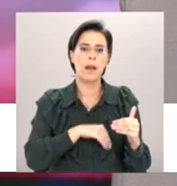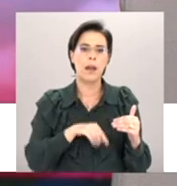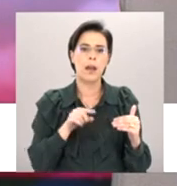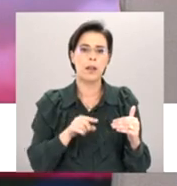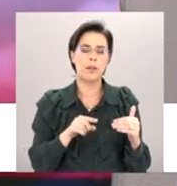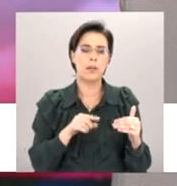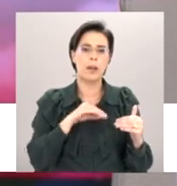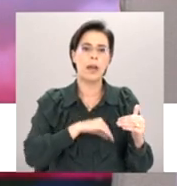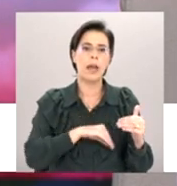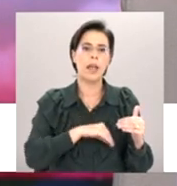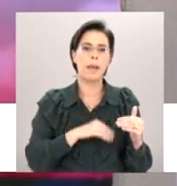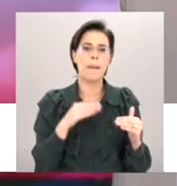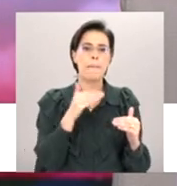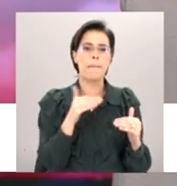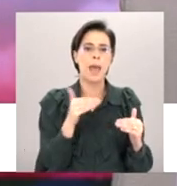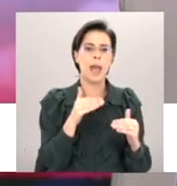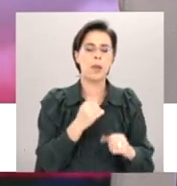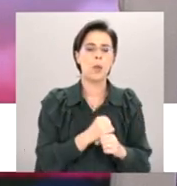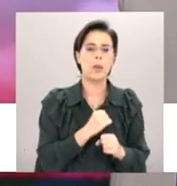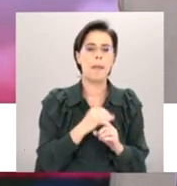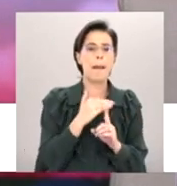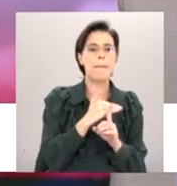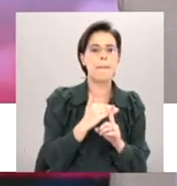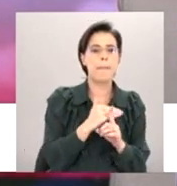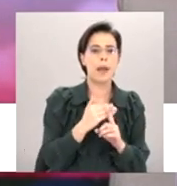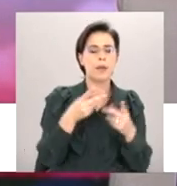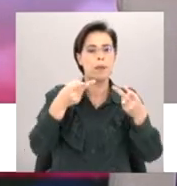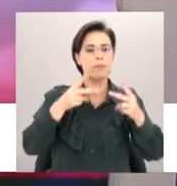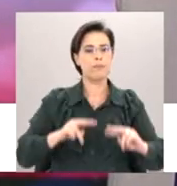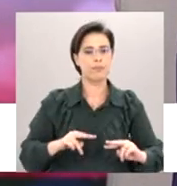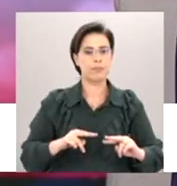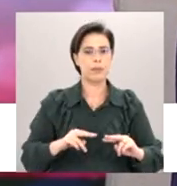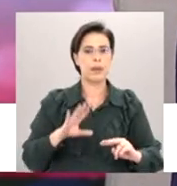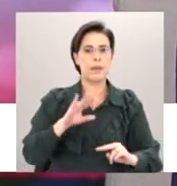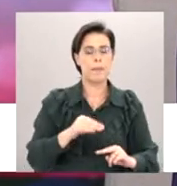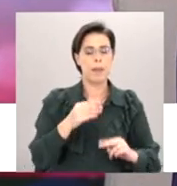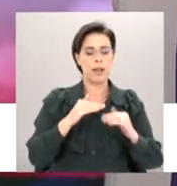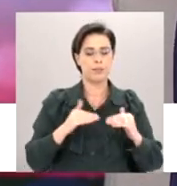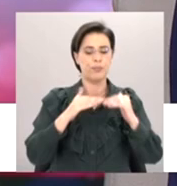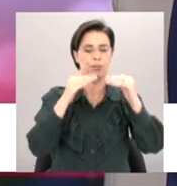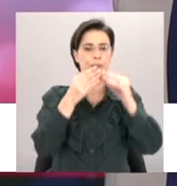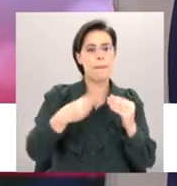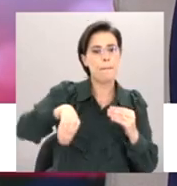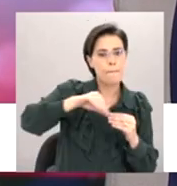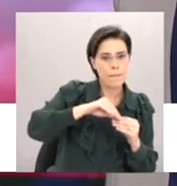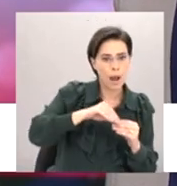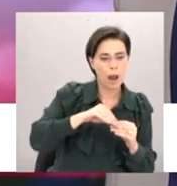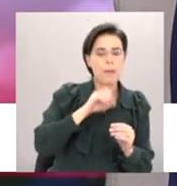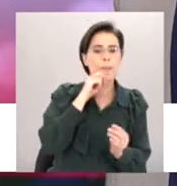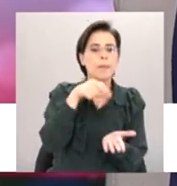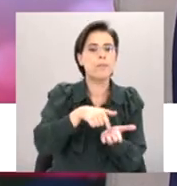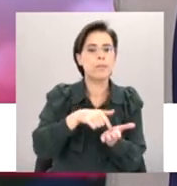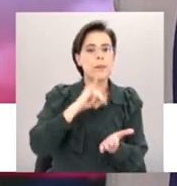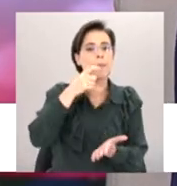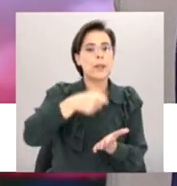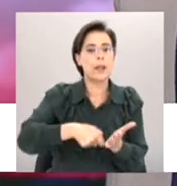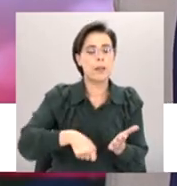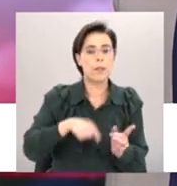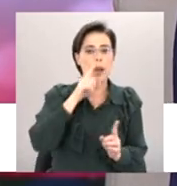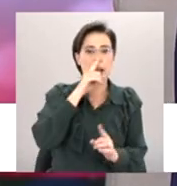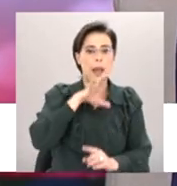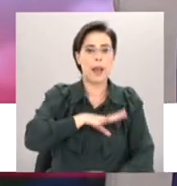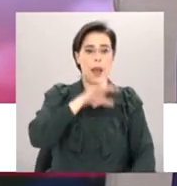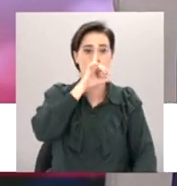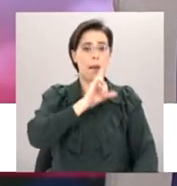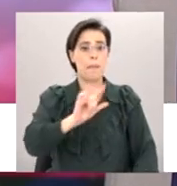rendimentos dos chamados rendimentos médios do trabalho Fica de um dos agravados com mais escalões permitindo se cobrar impostos a